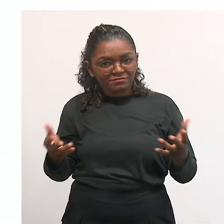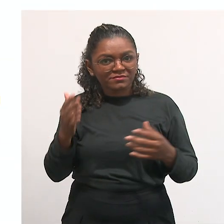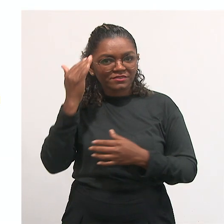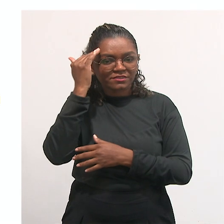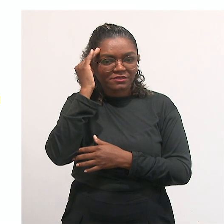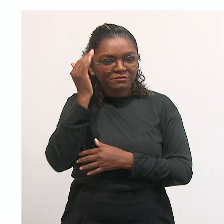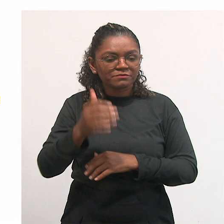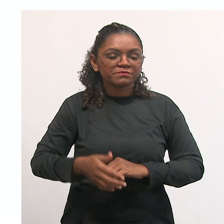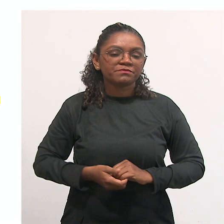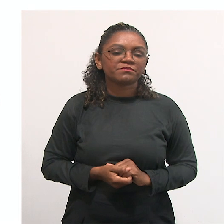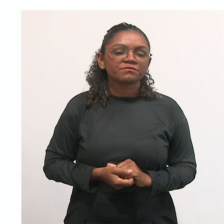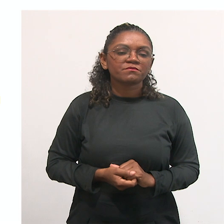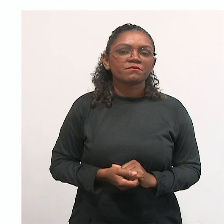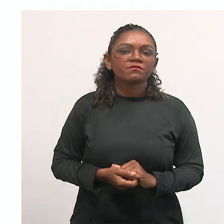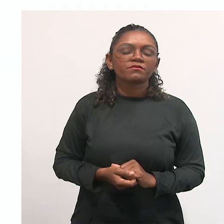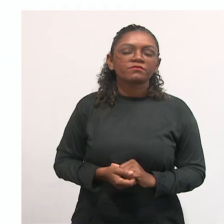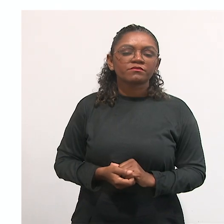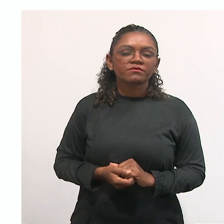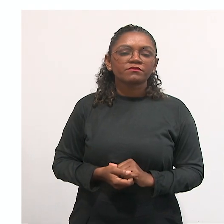avançar um pouquinho.